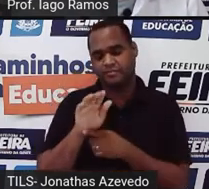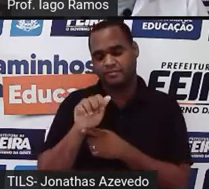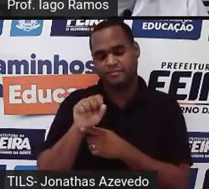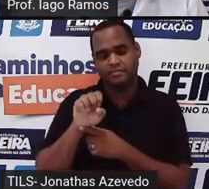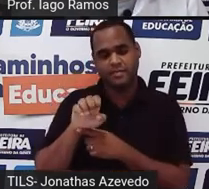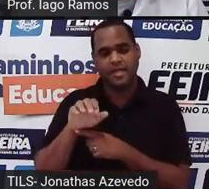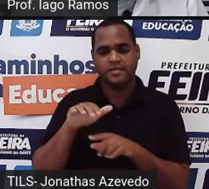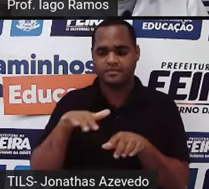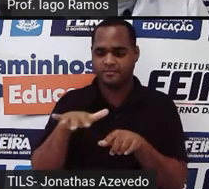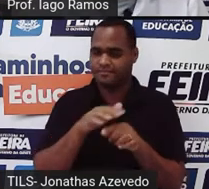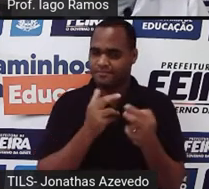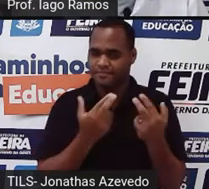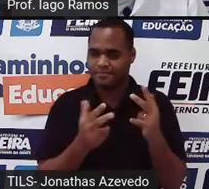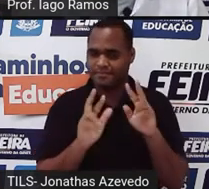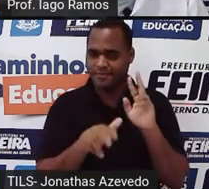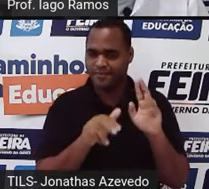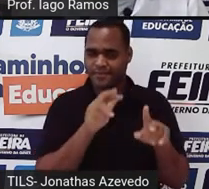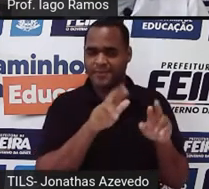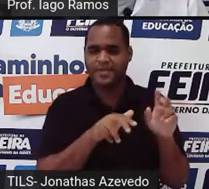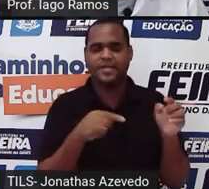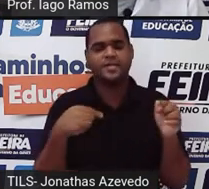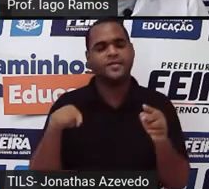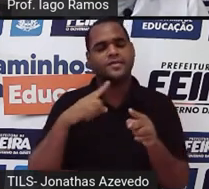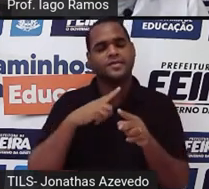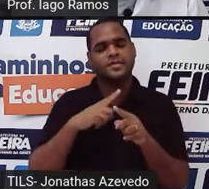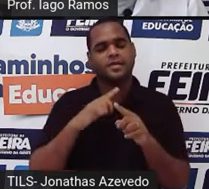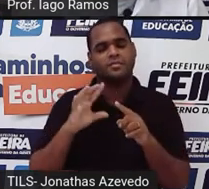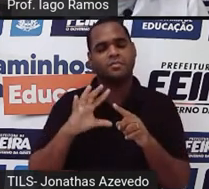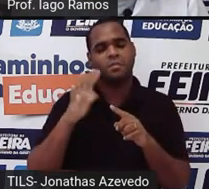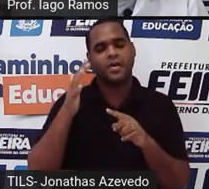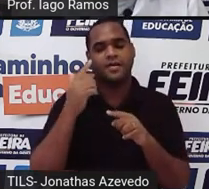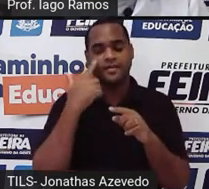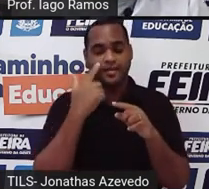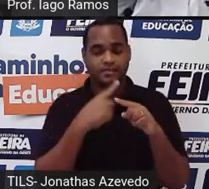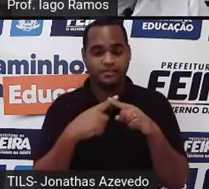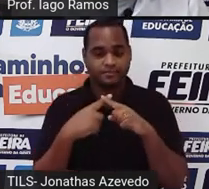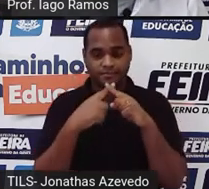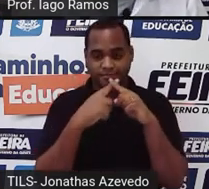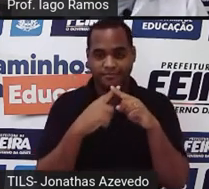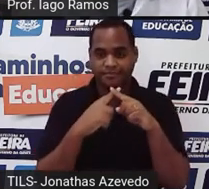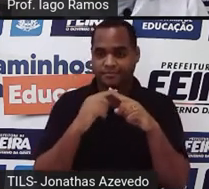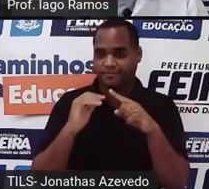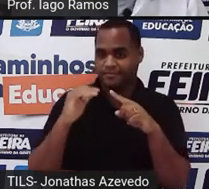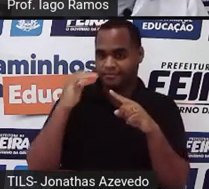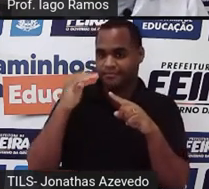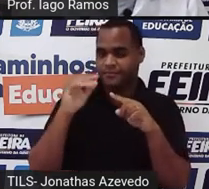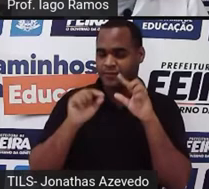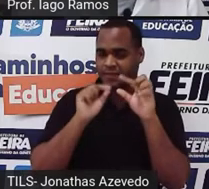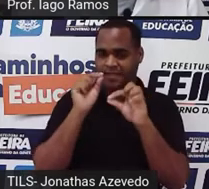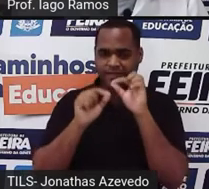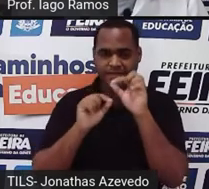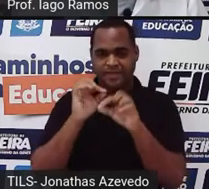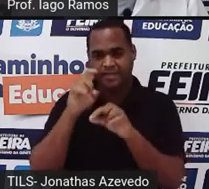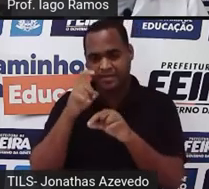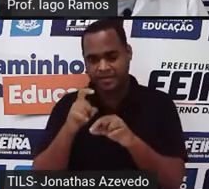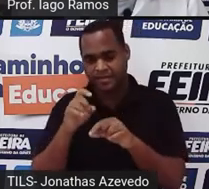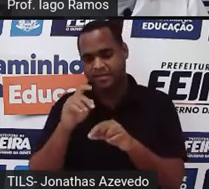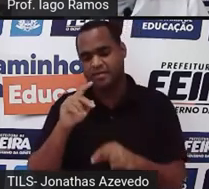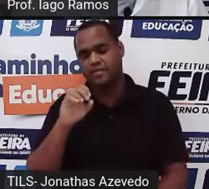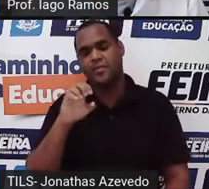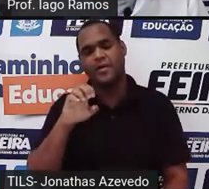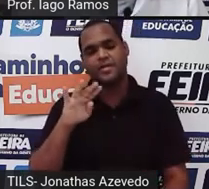ser diferentes. Então, quando acontecer dessa multiplicação de potências, onde os expoentes são